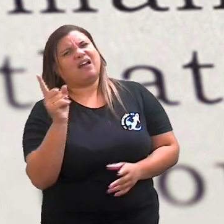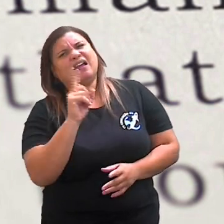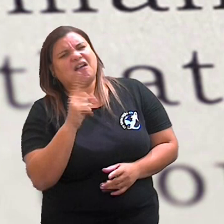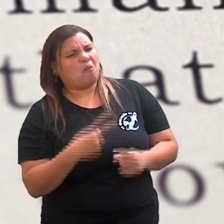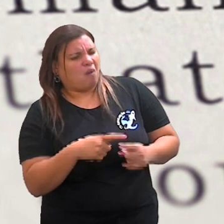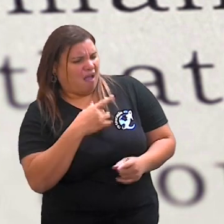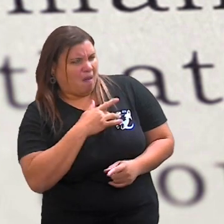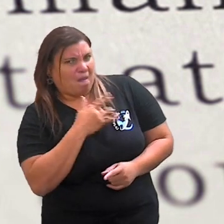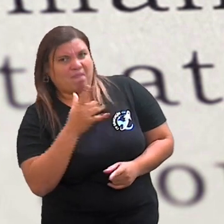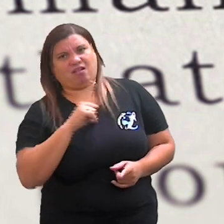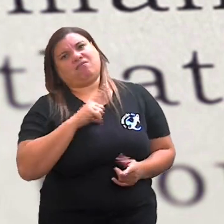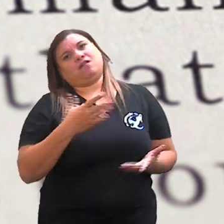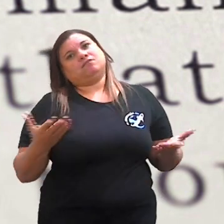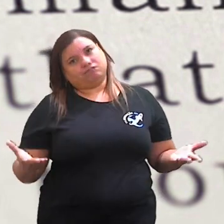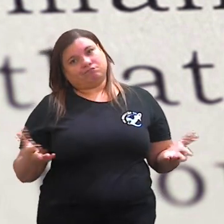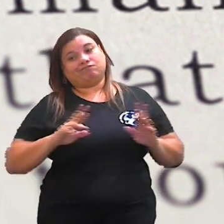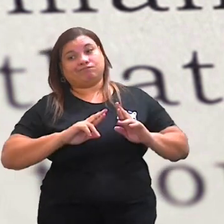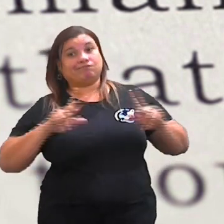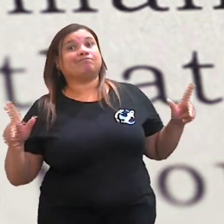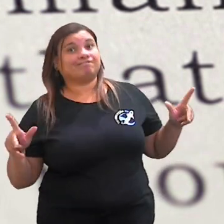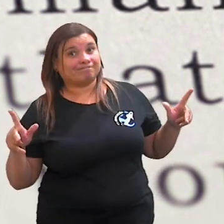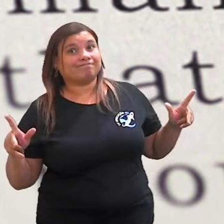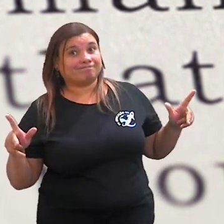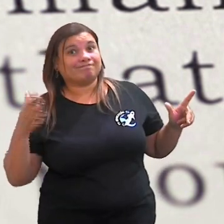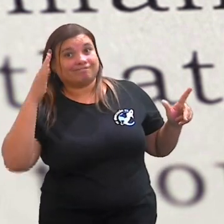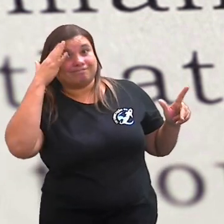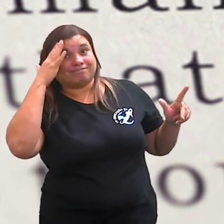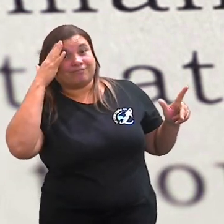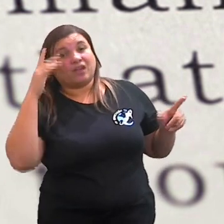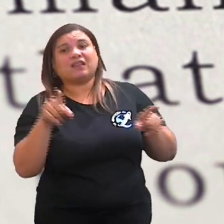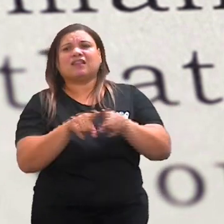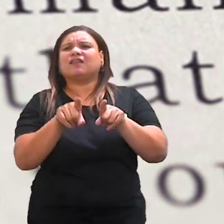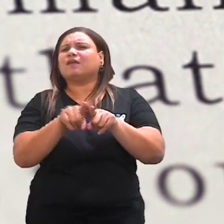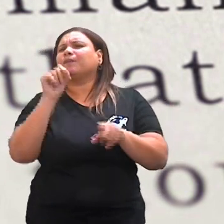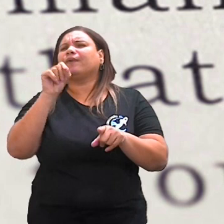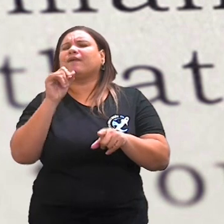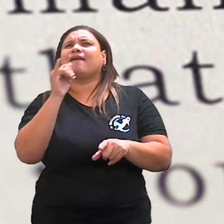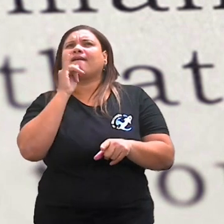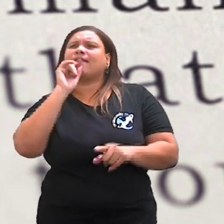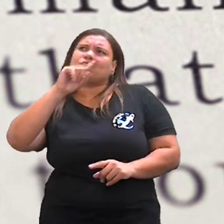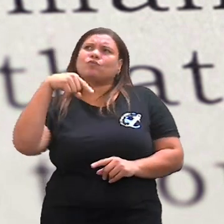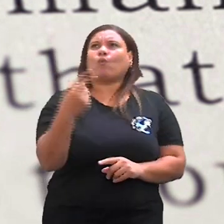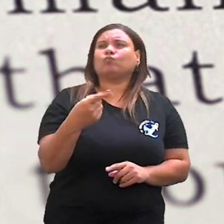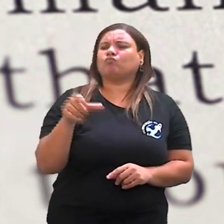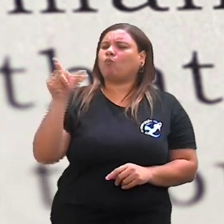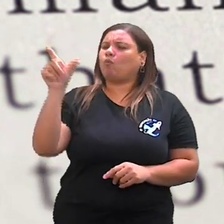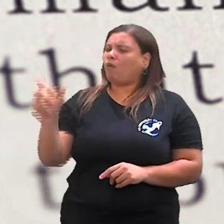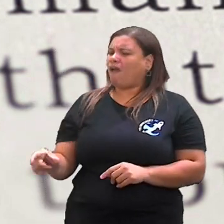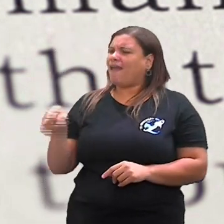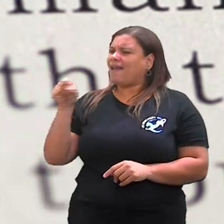pais a intenção de ganhar vantagem financeira, ganhar uma mesada como